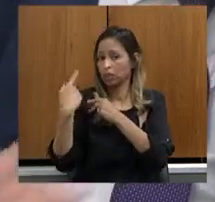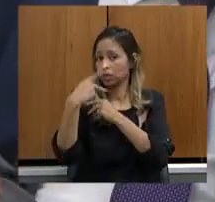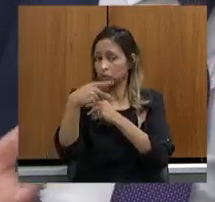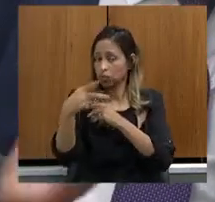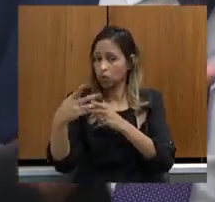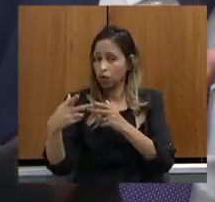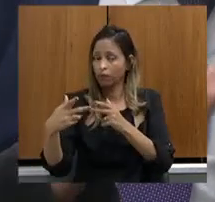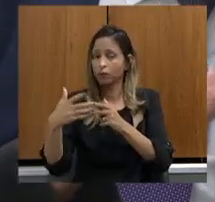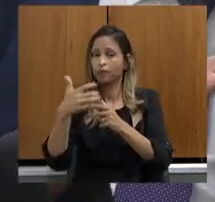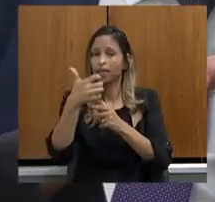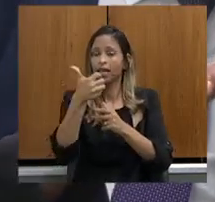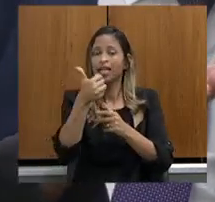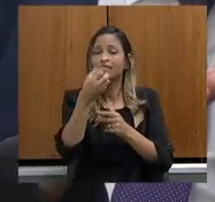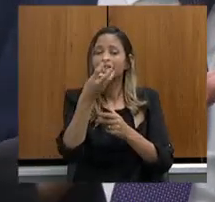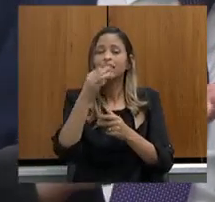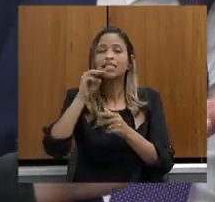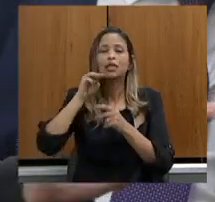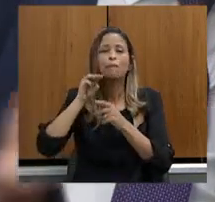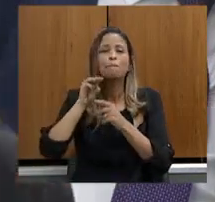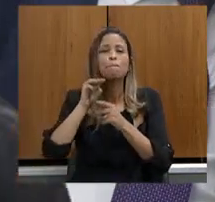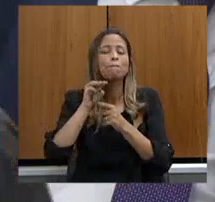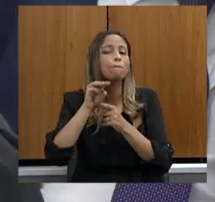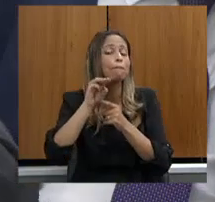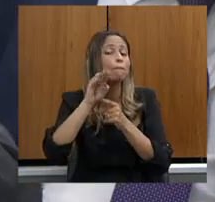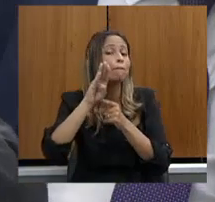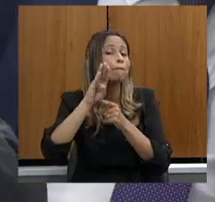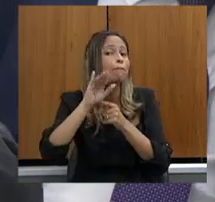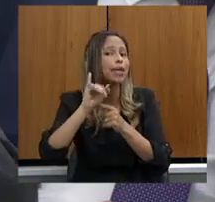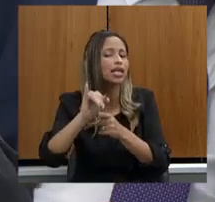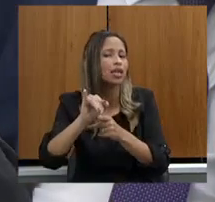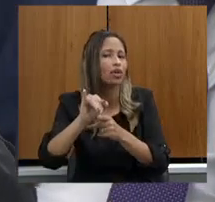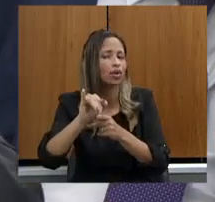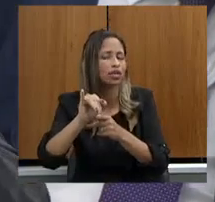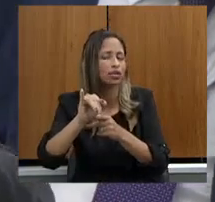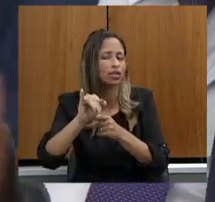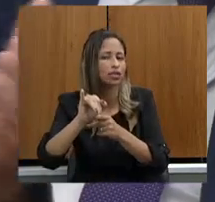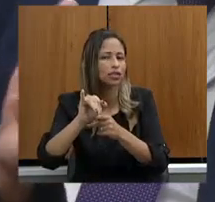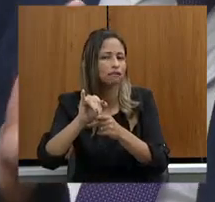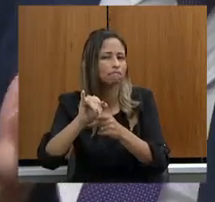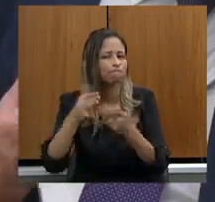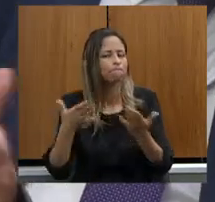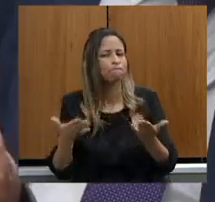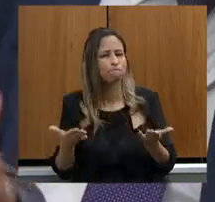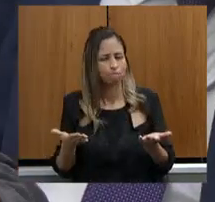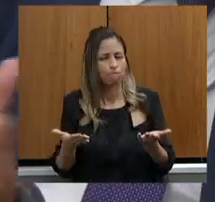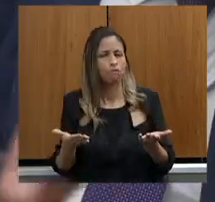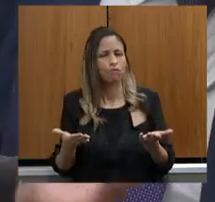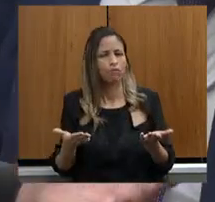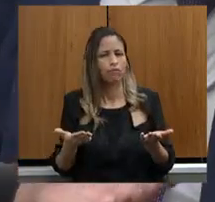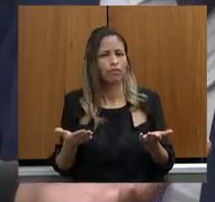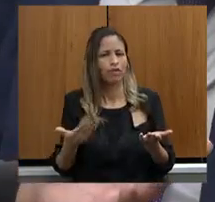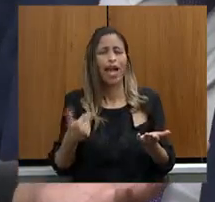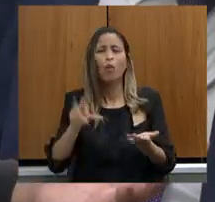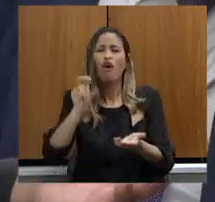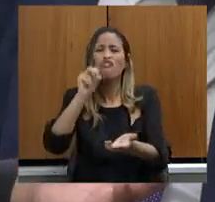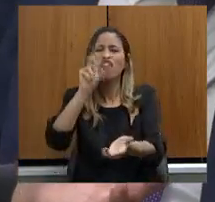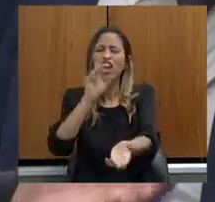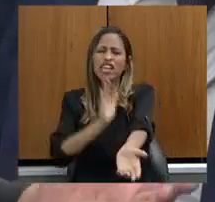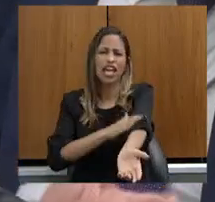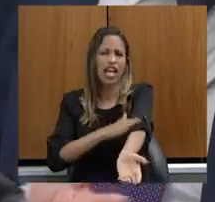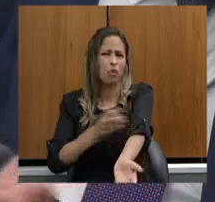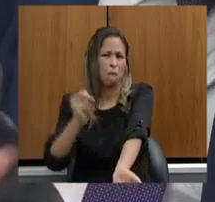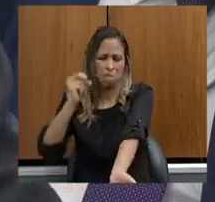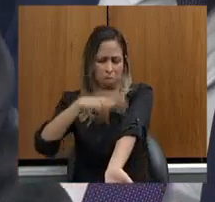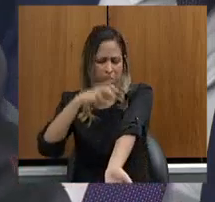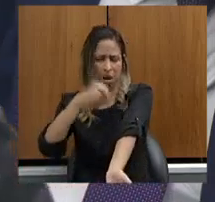ter 13 bilhões de recurso de sms tão honrado isso é veneno na veia do desenvolvimento